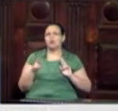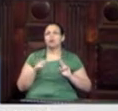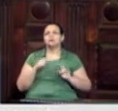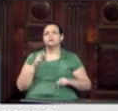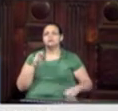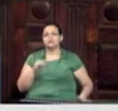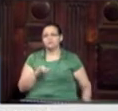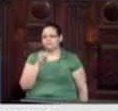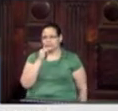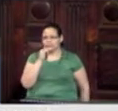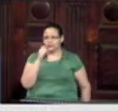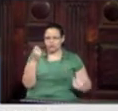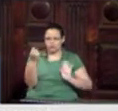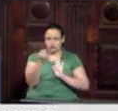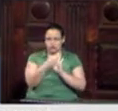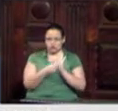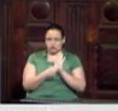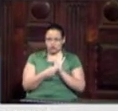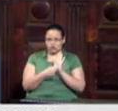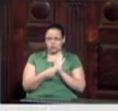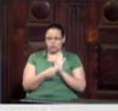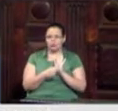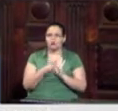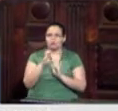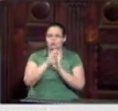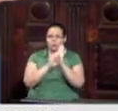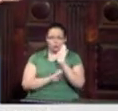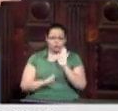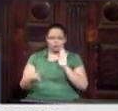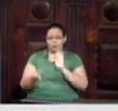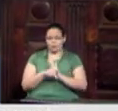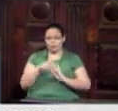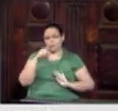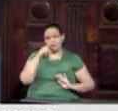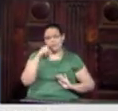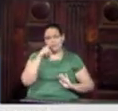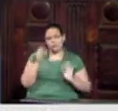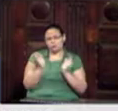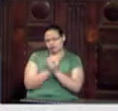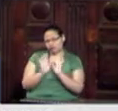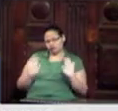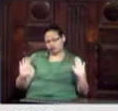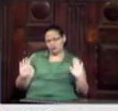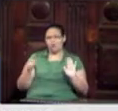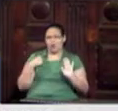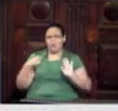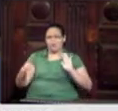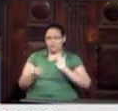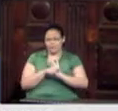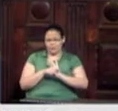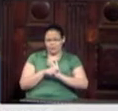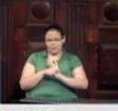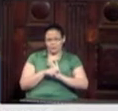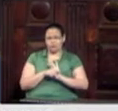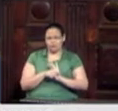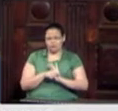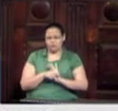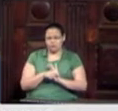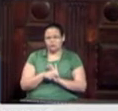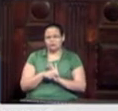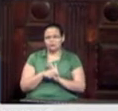que esteja escrito no estatuto do partido. O partido que eu pertenço é